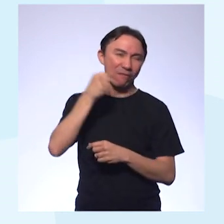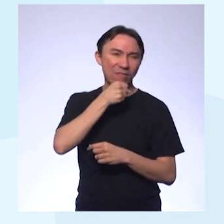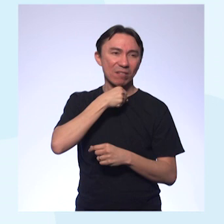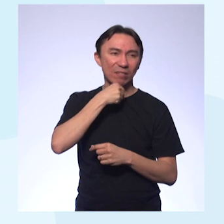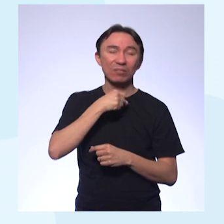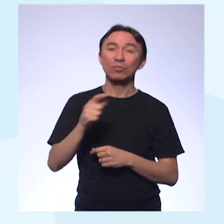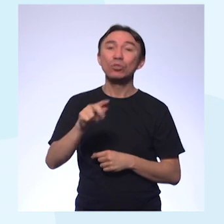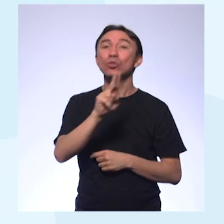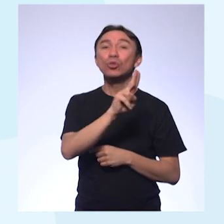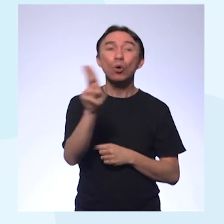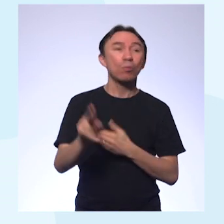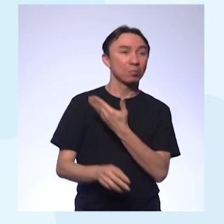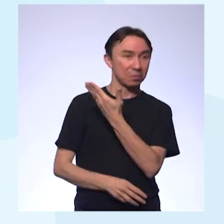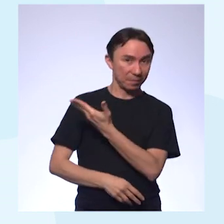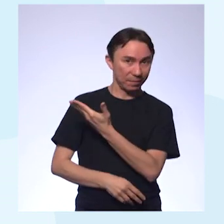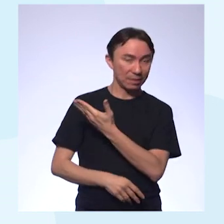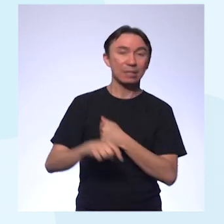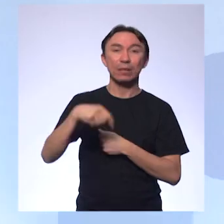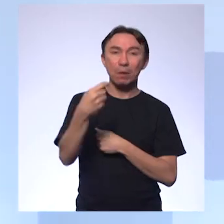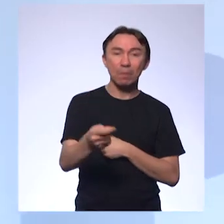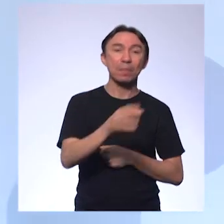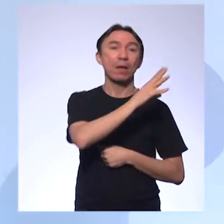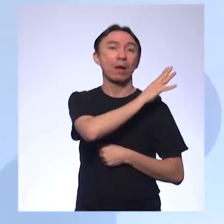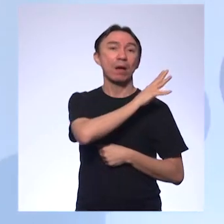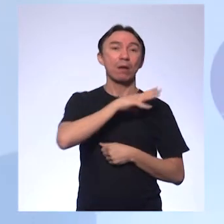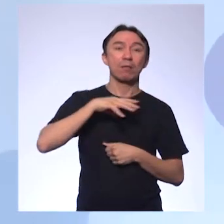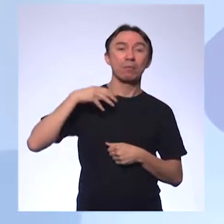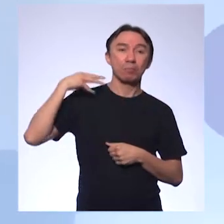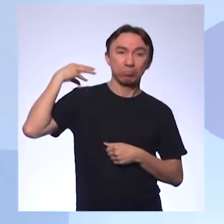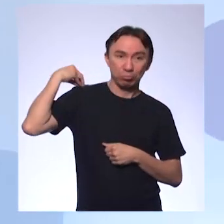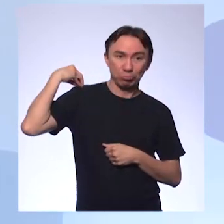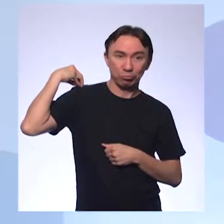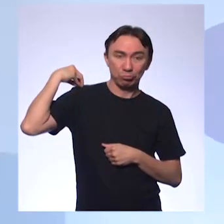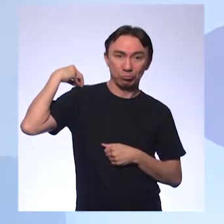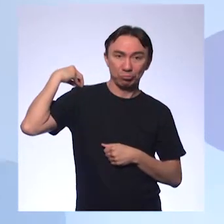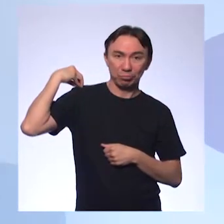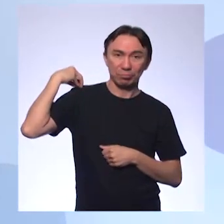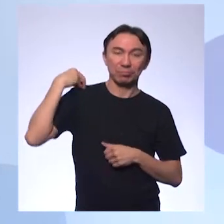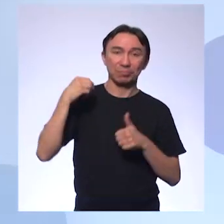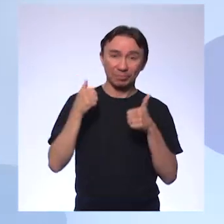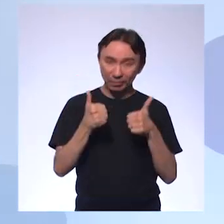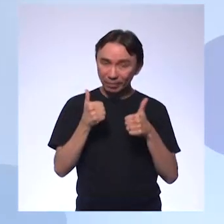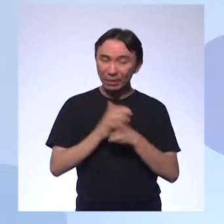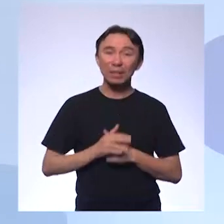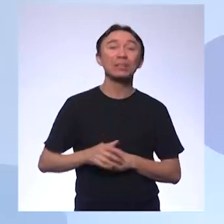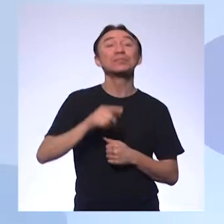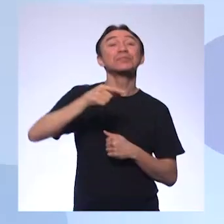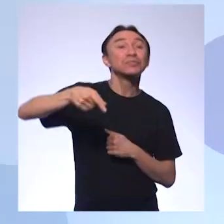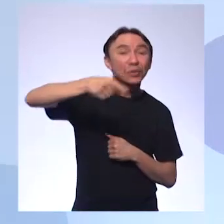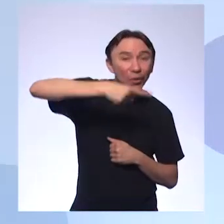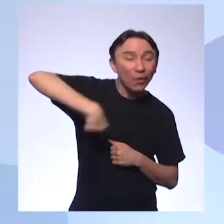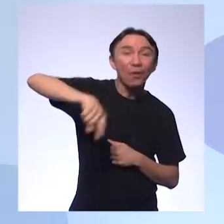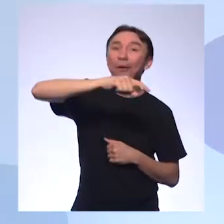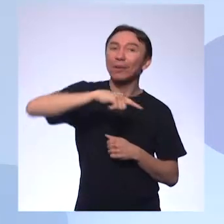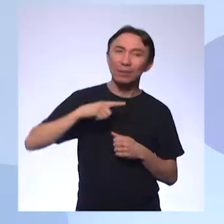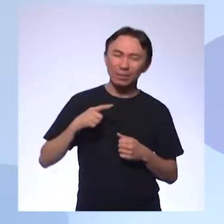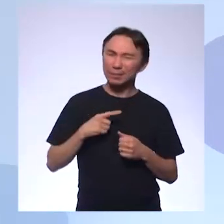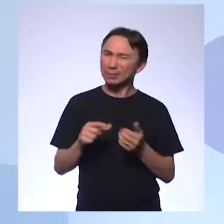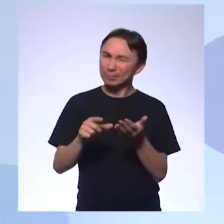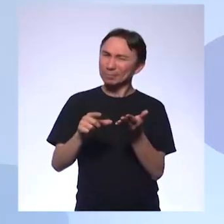chamado Aristóteles, né? E antes da gente começar a falar sobre os superpoderes, né, das